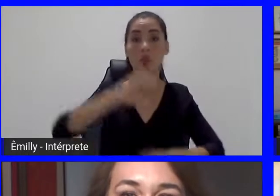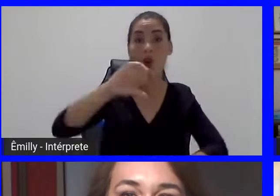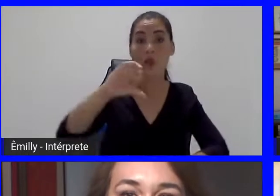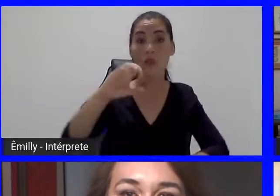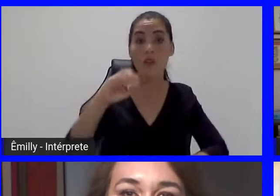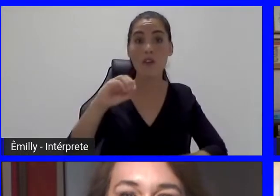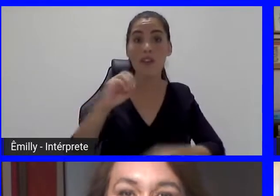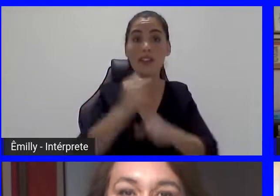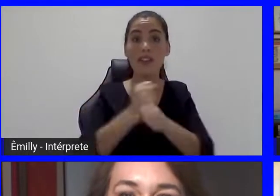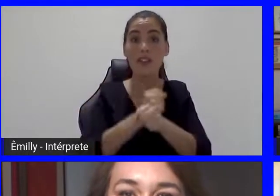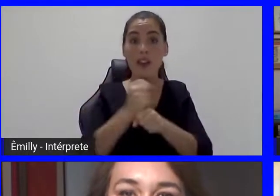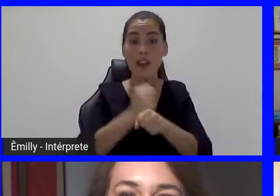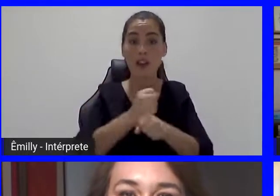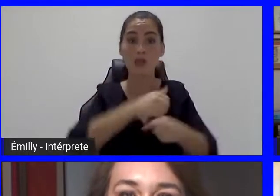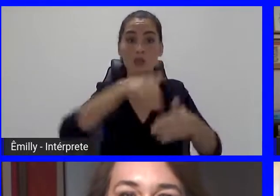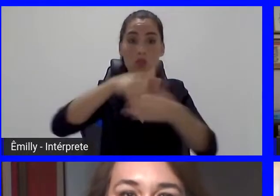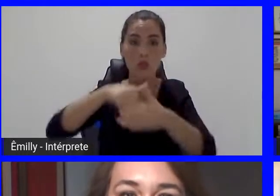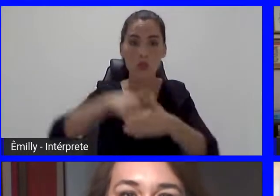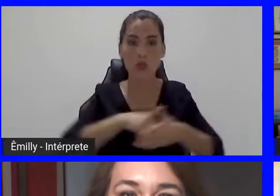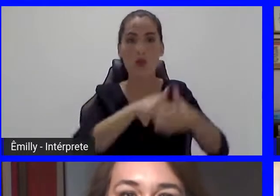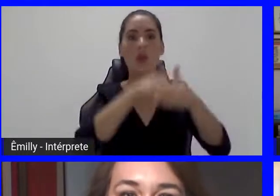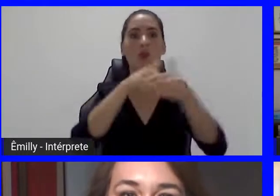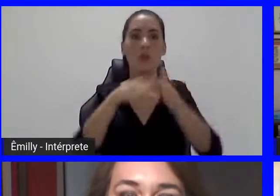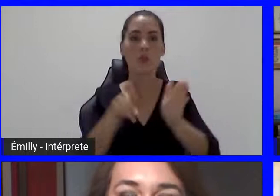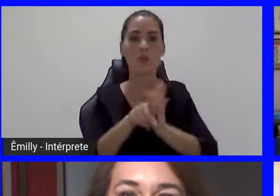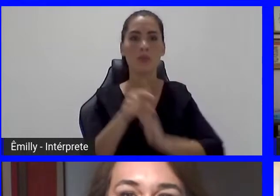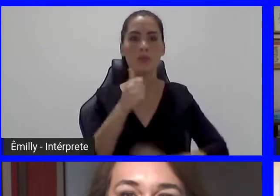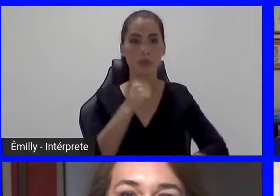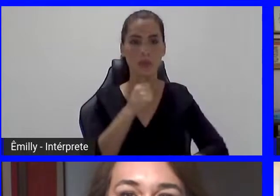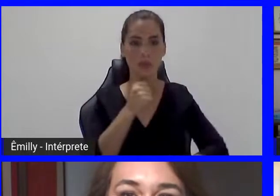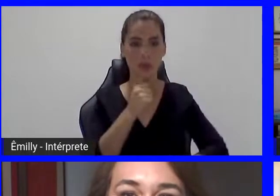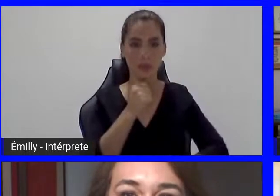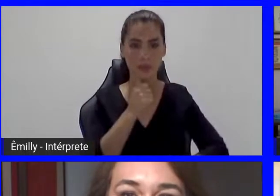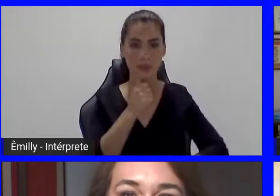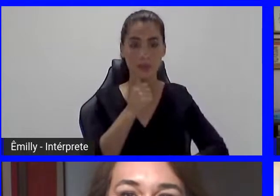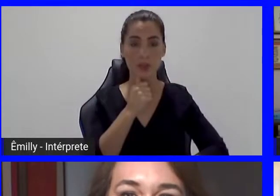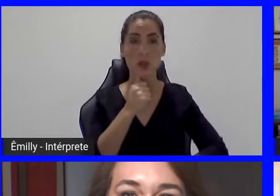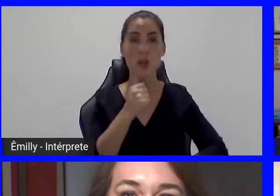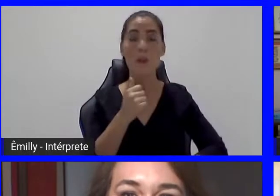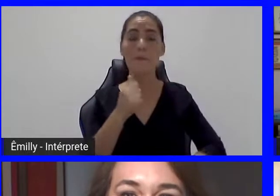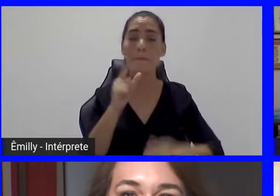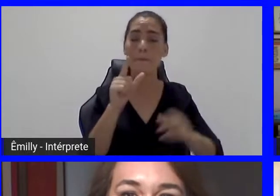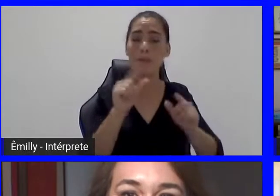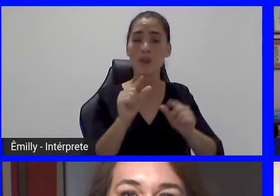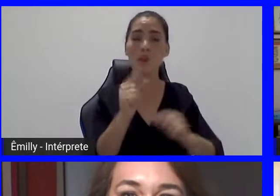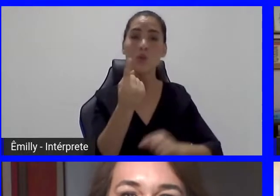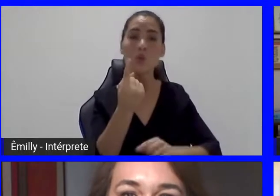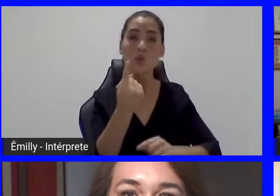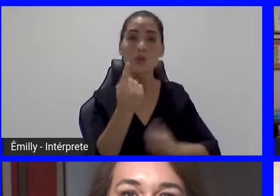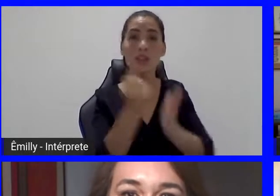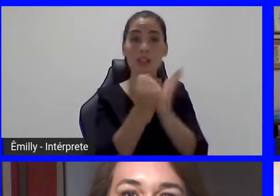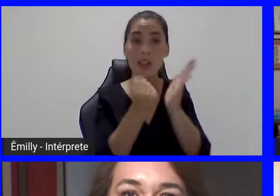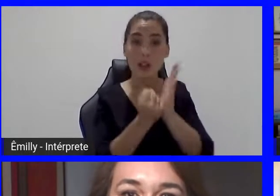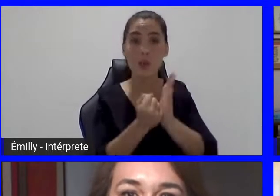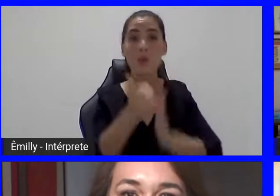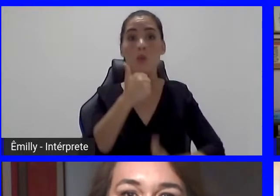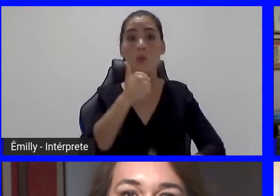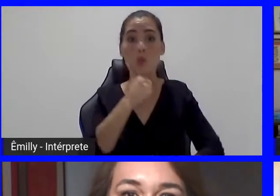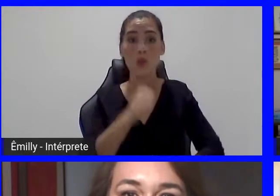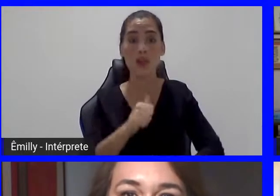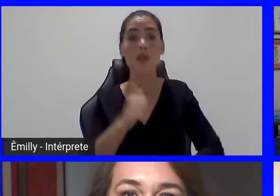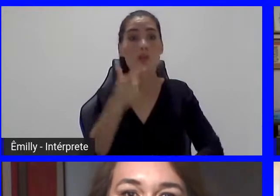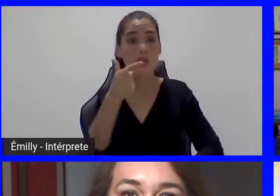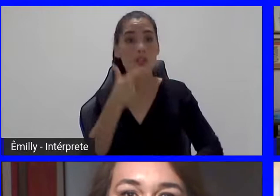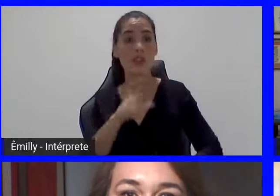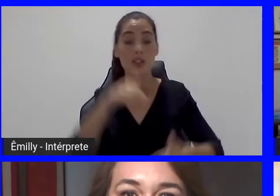voto feminino. Há menos de um século, a mulher passou a ter direito de votar e ser votada. Então, você imagina, né?